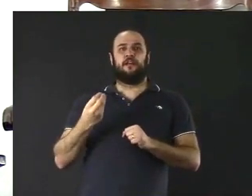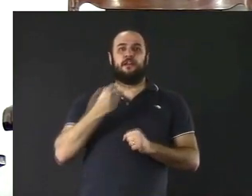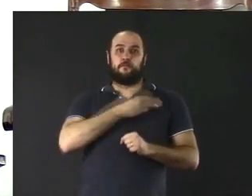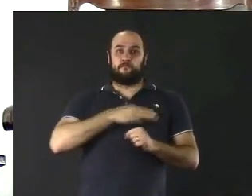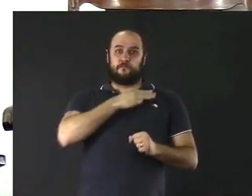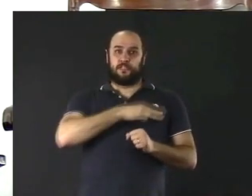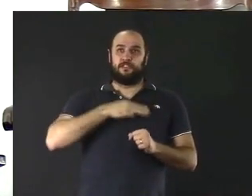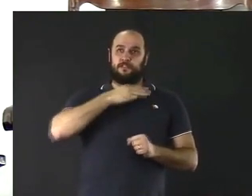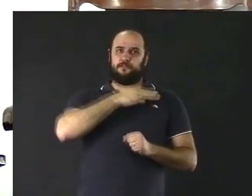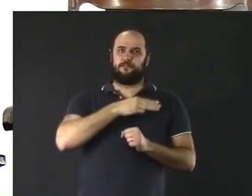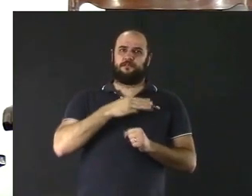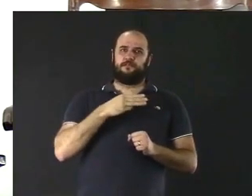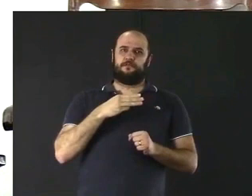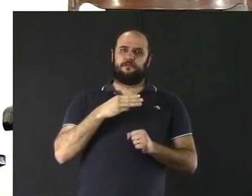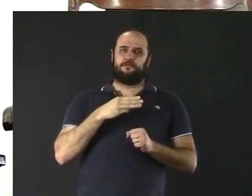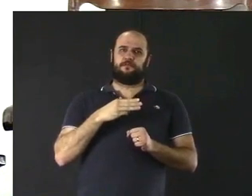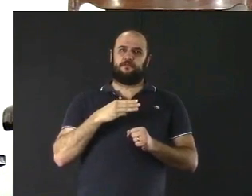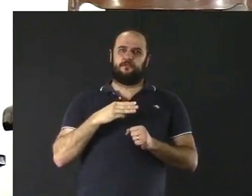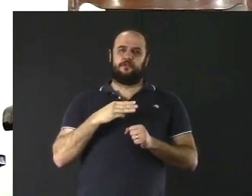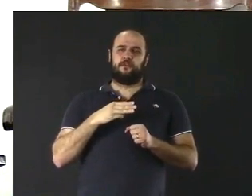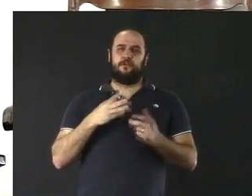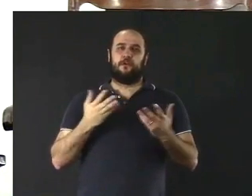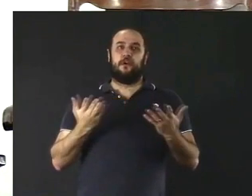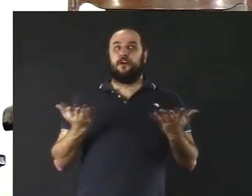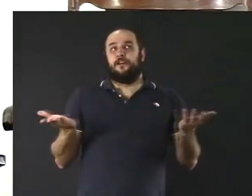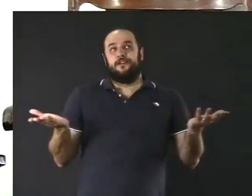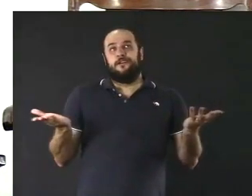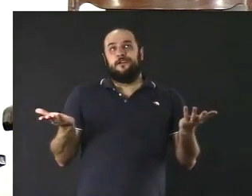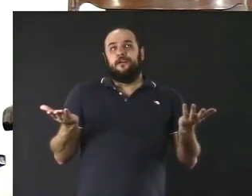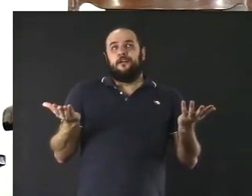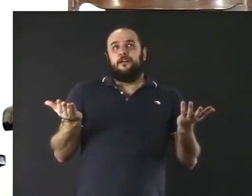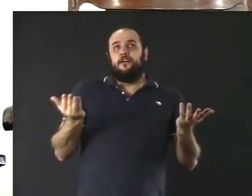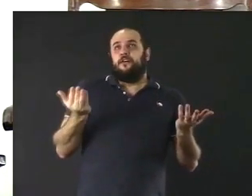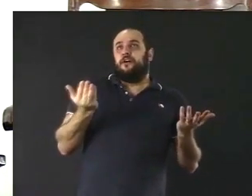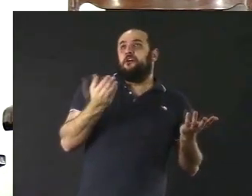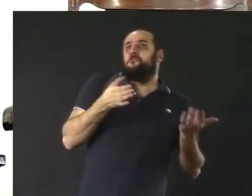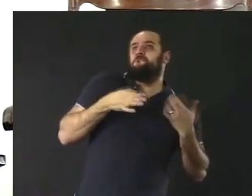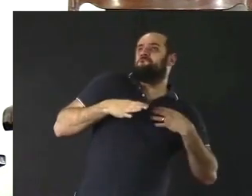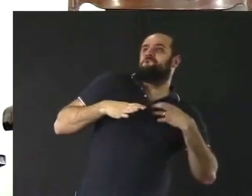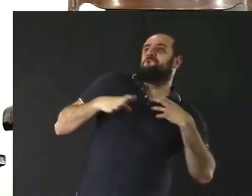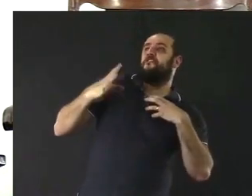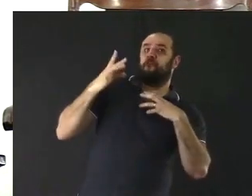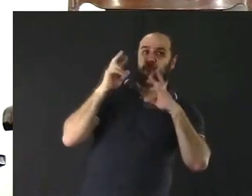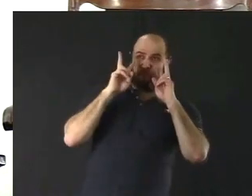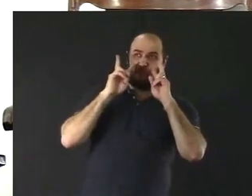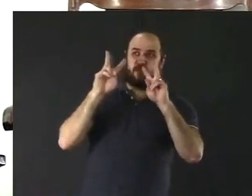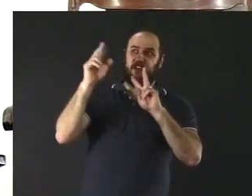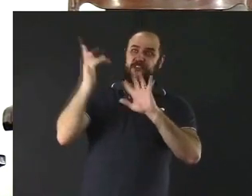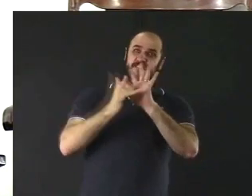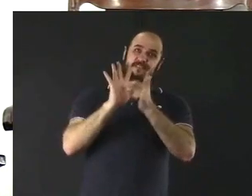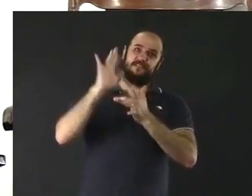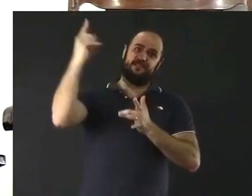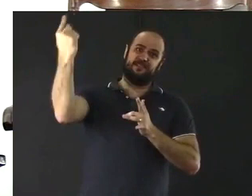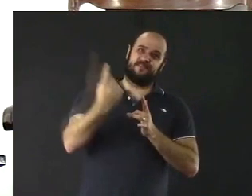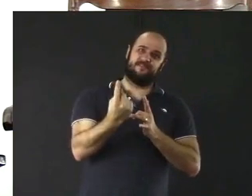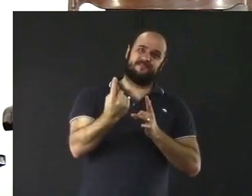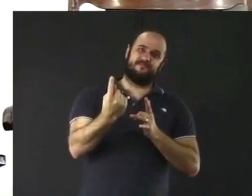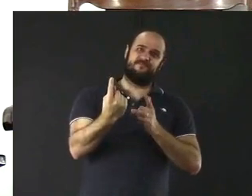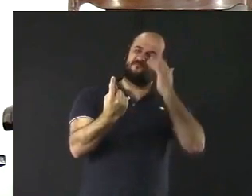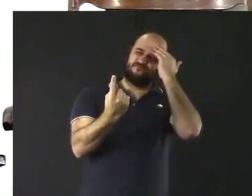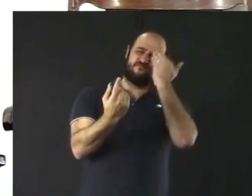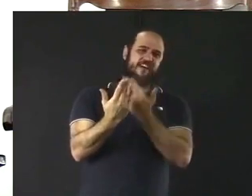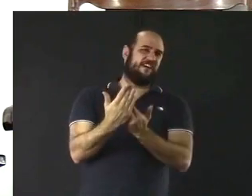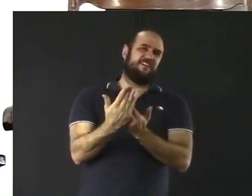foram aqueles que disseram que esse era